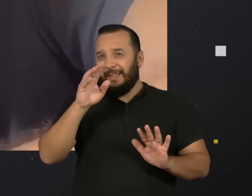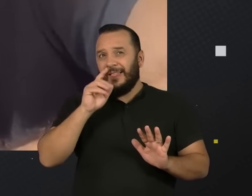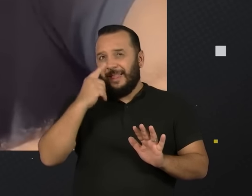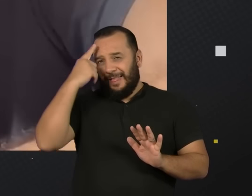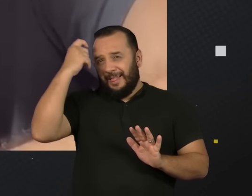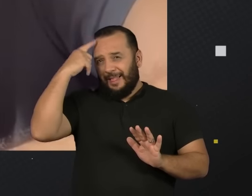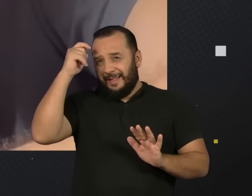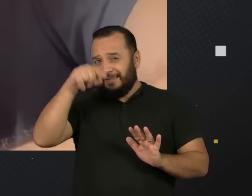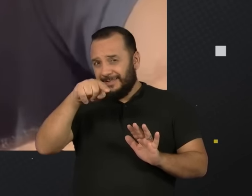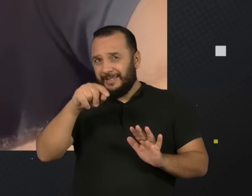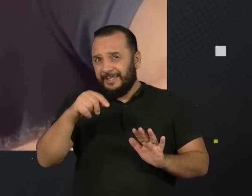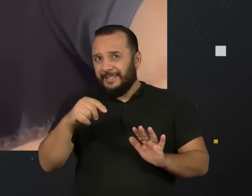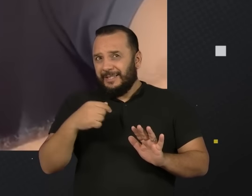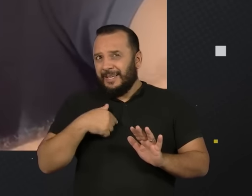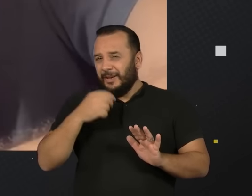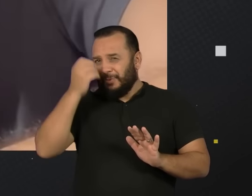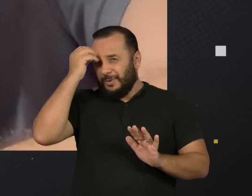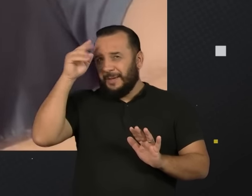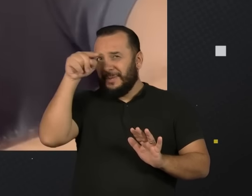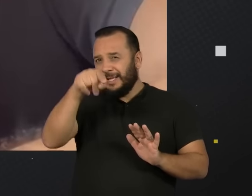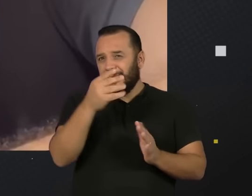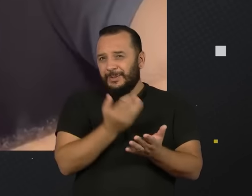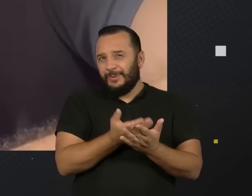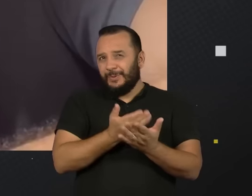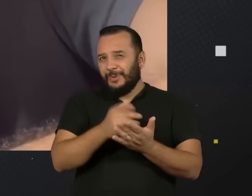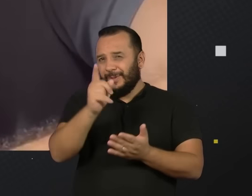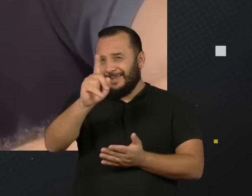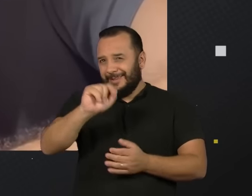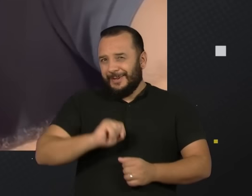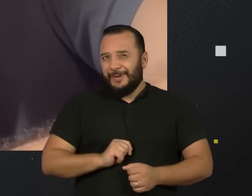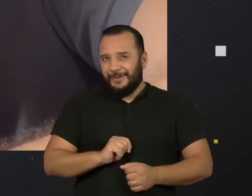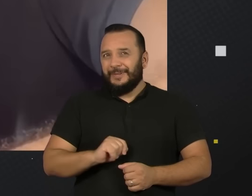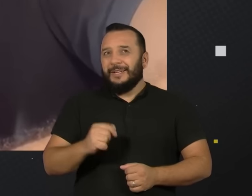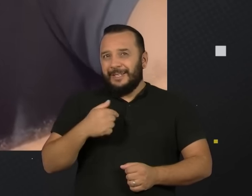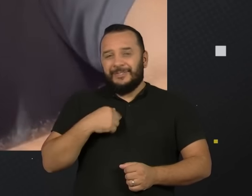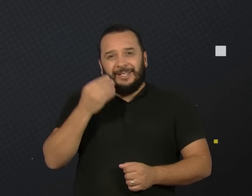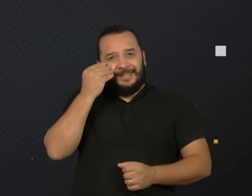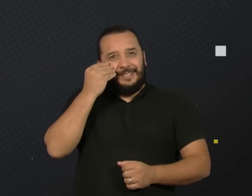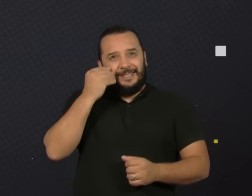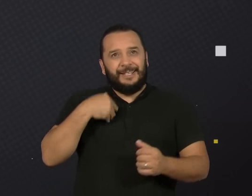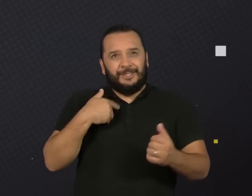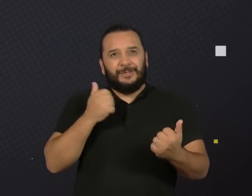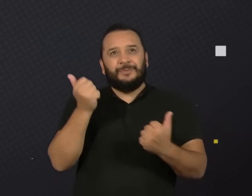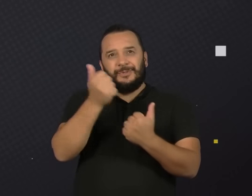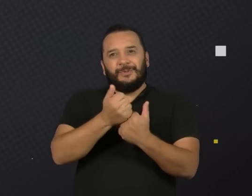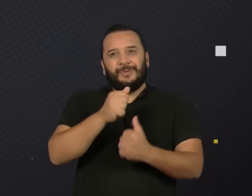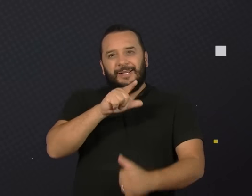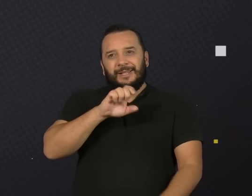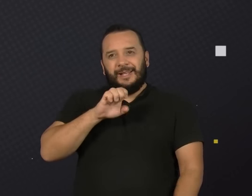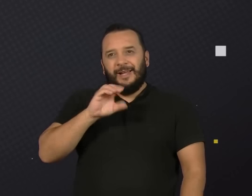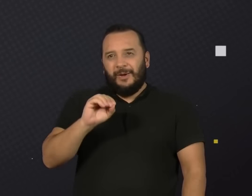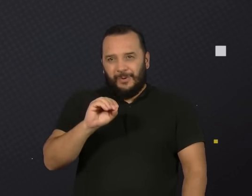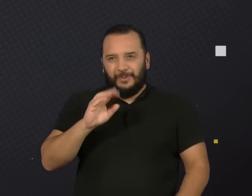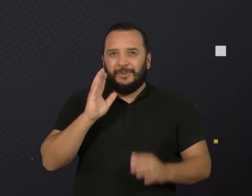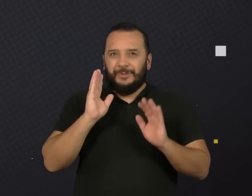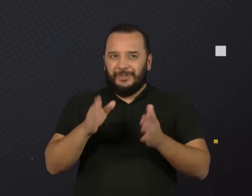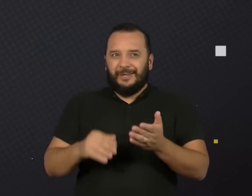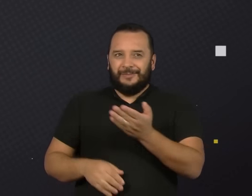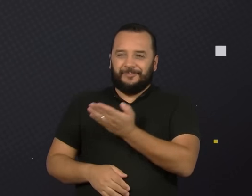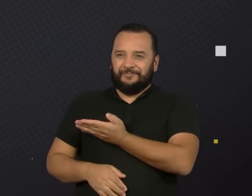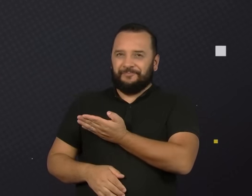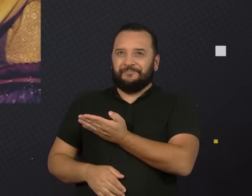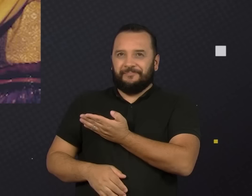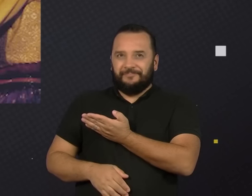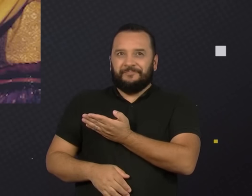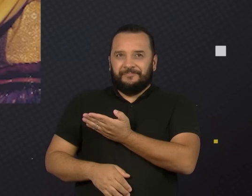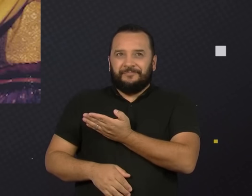se ele realmente fez tablado, porque eu acho que ele não fez não. Eu lembro dele ter substituído o Léo Brício na peça O Alfaiate do Rei, que eu fazia